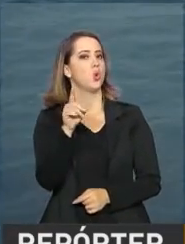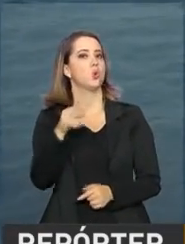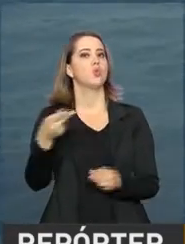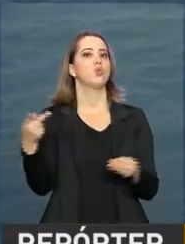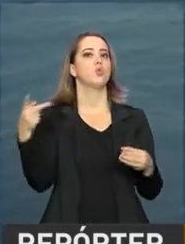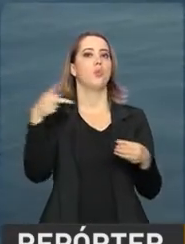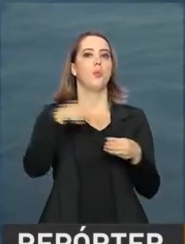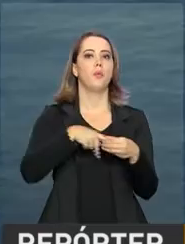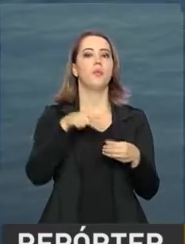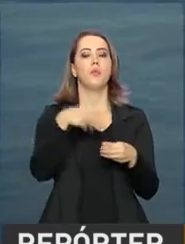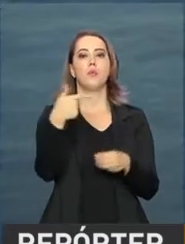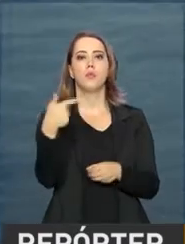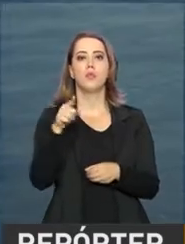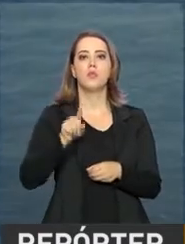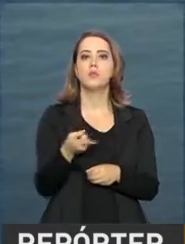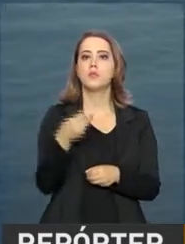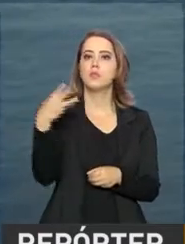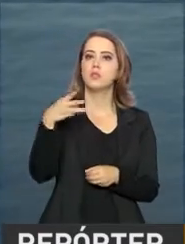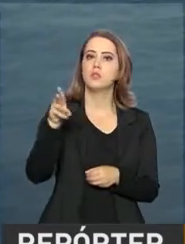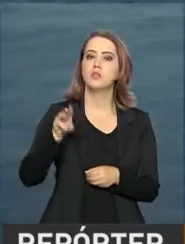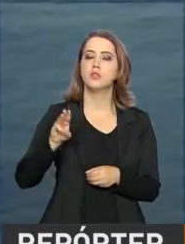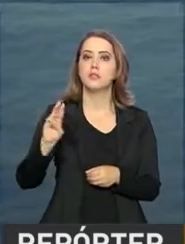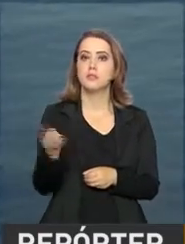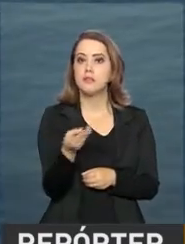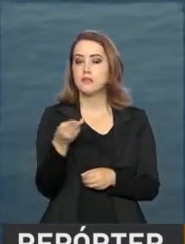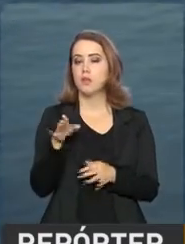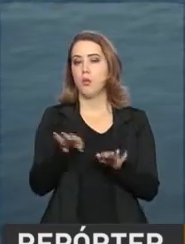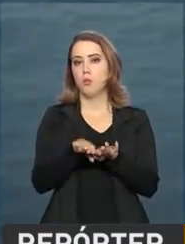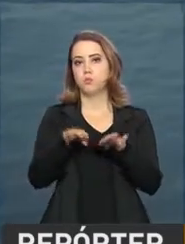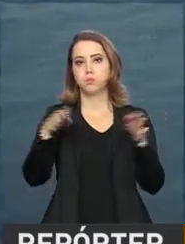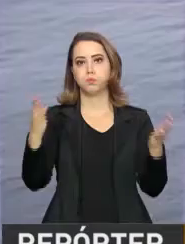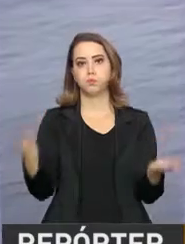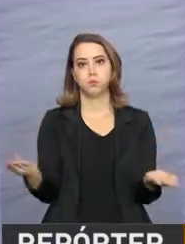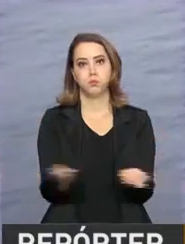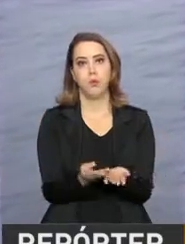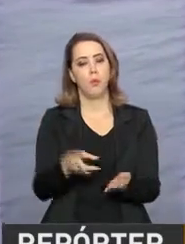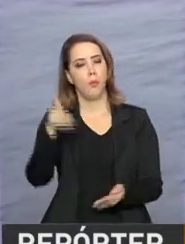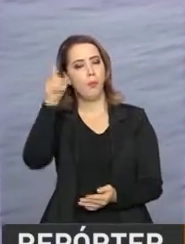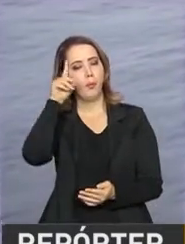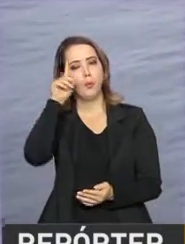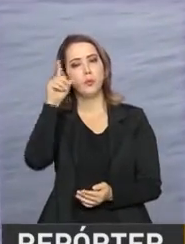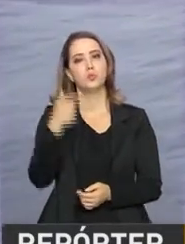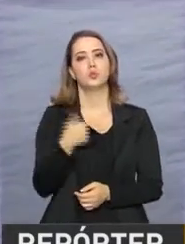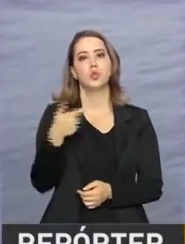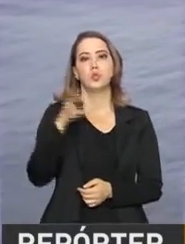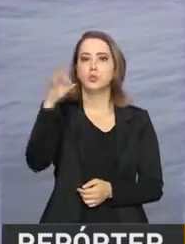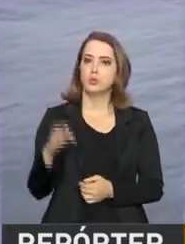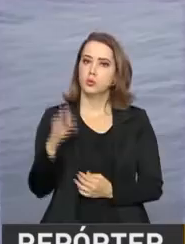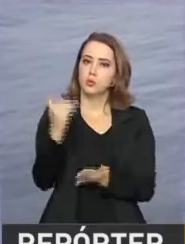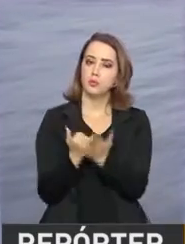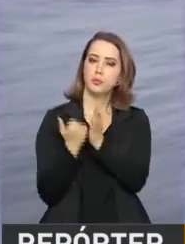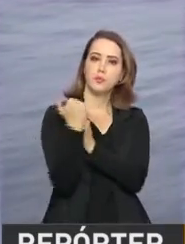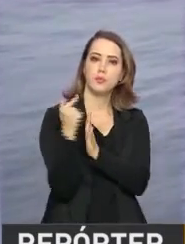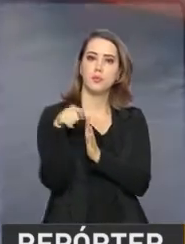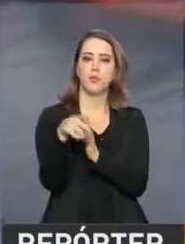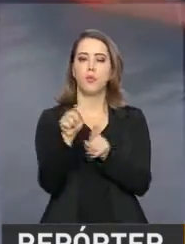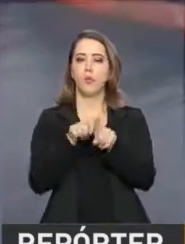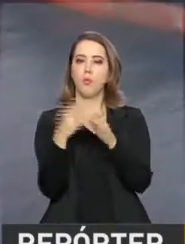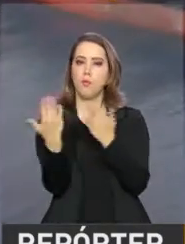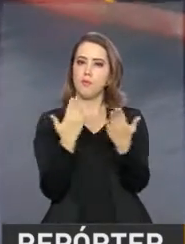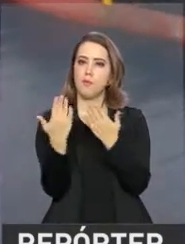foi de 2,3 milhões de barris por dia 2 por cento acima do volume produzido no mês anterior que foi de